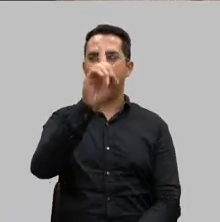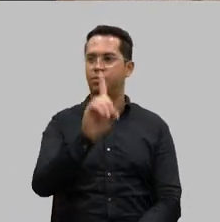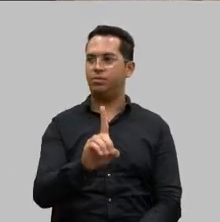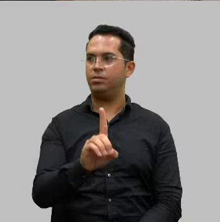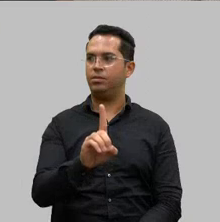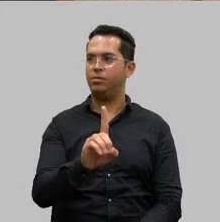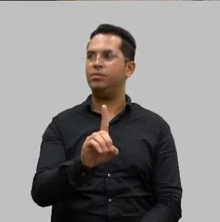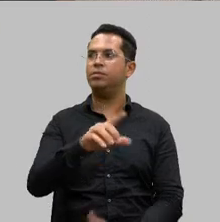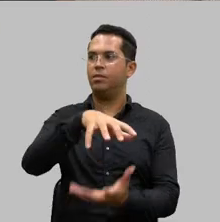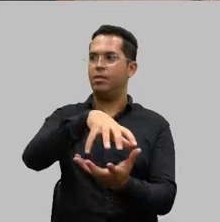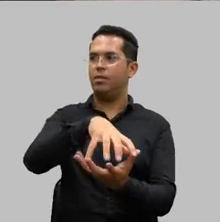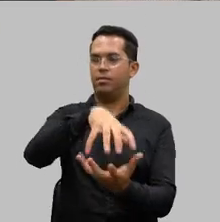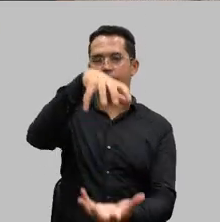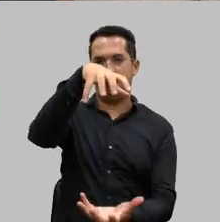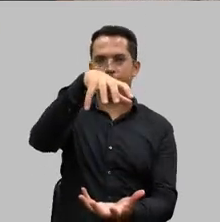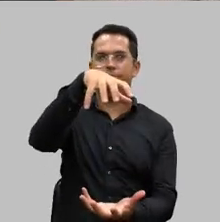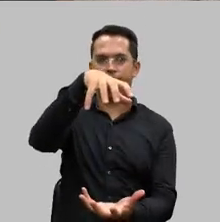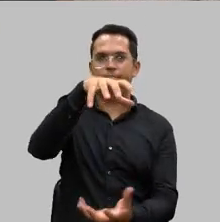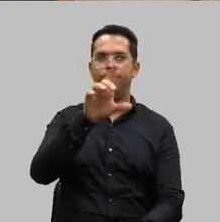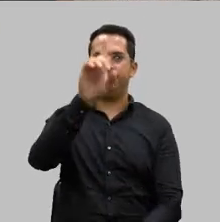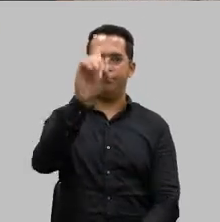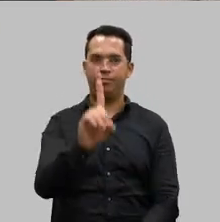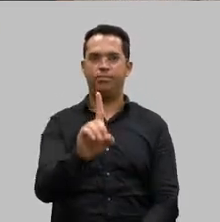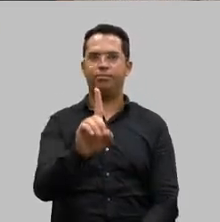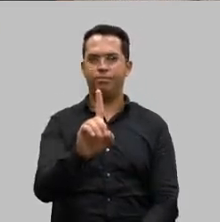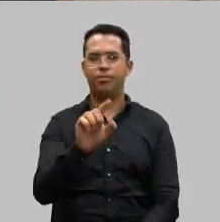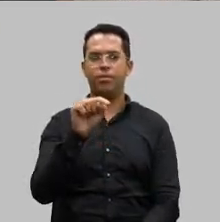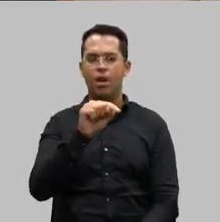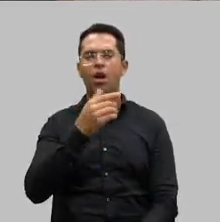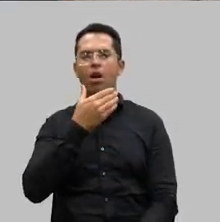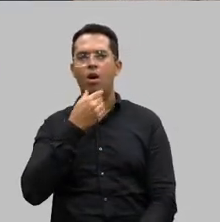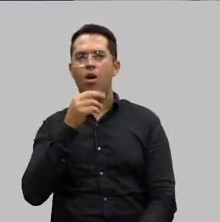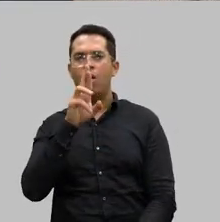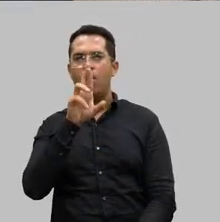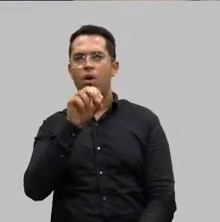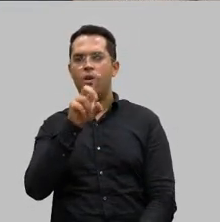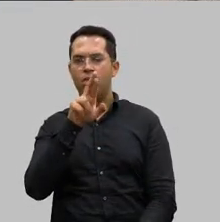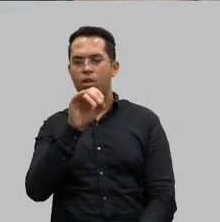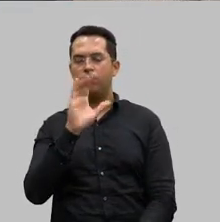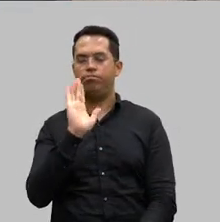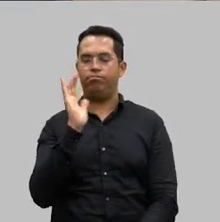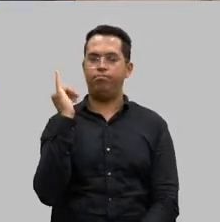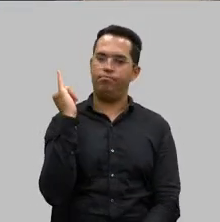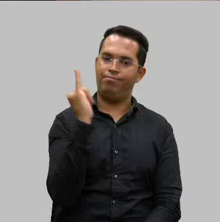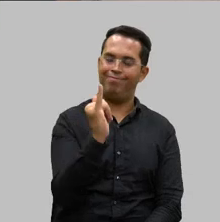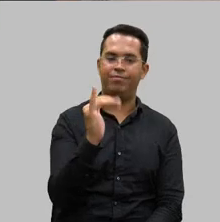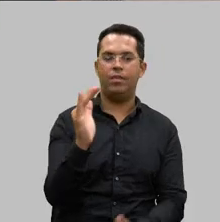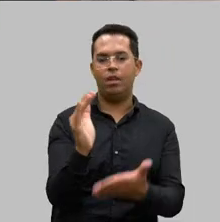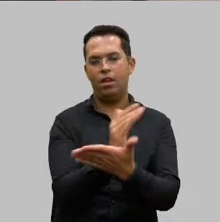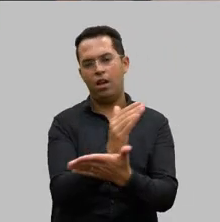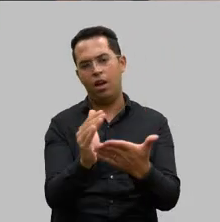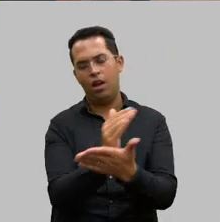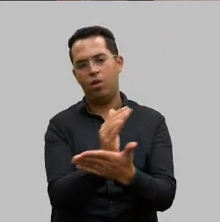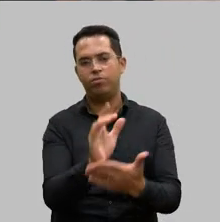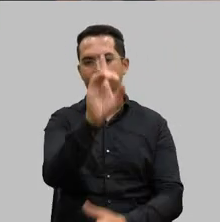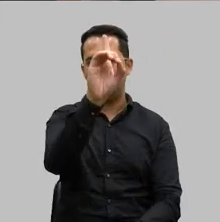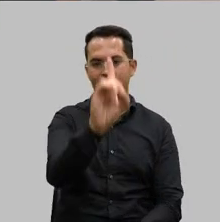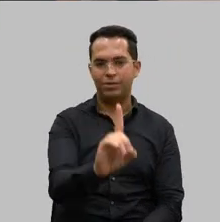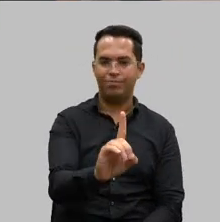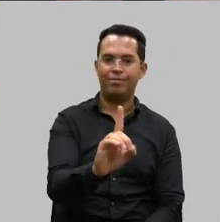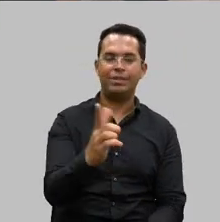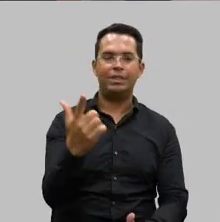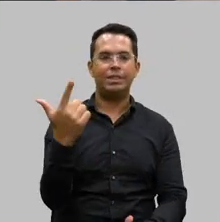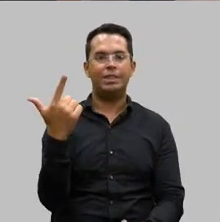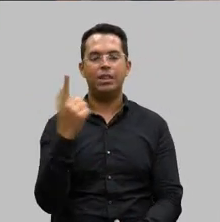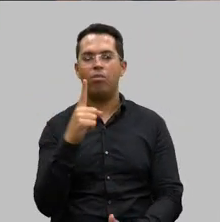deficientes e como o Rodrigo falou alguns deficientes às vezes não consegue ter muita longevidade